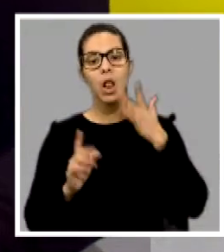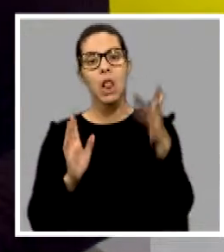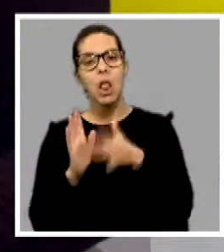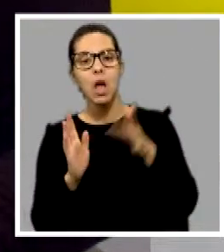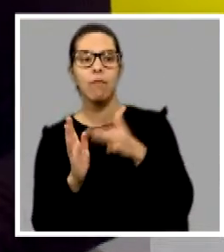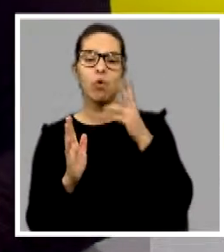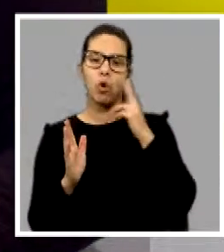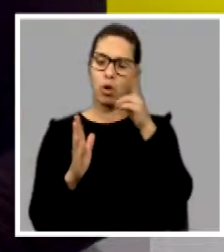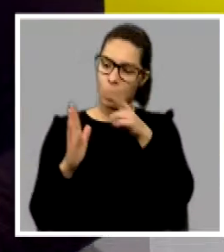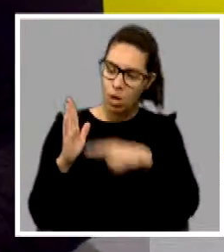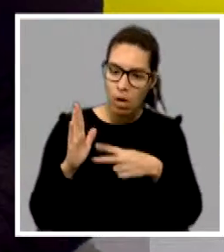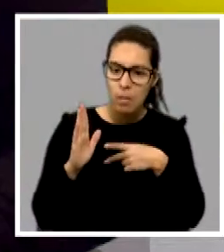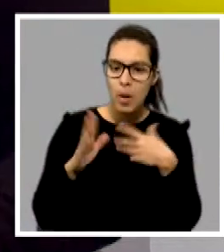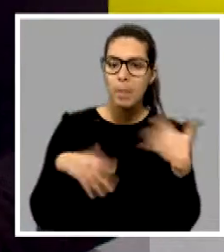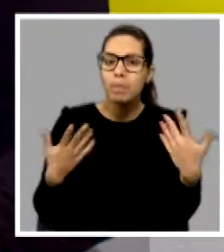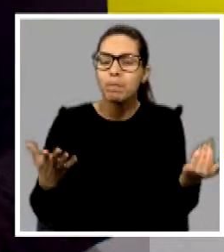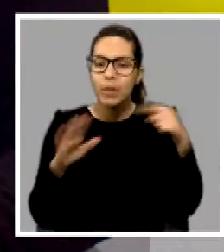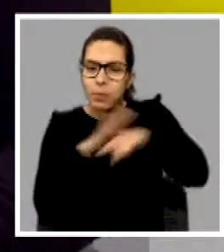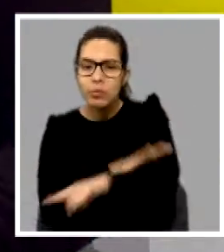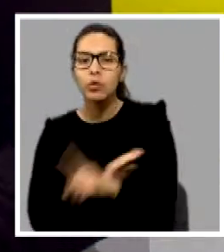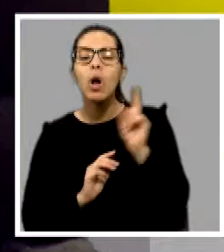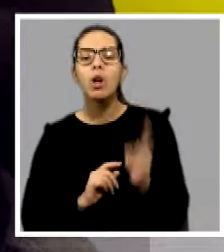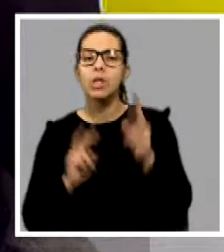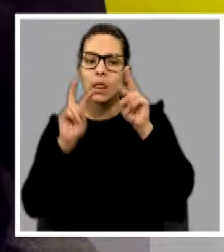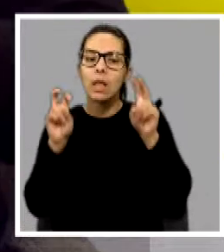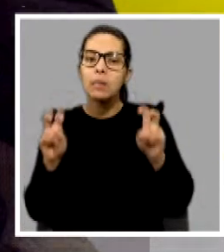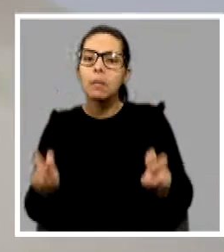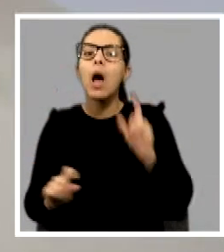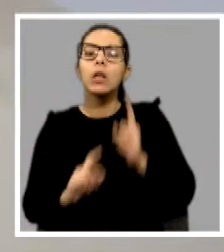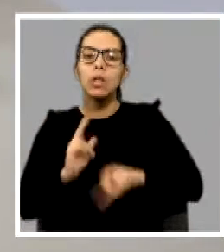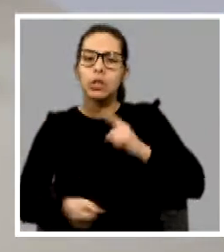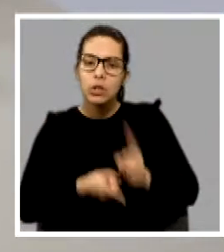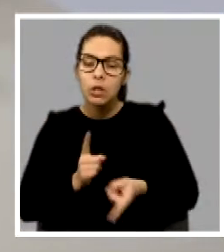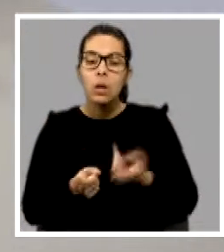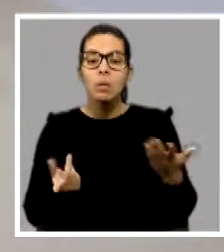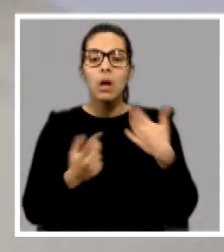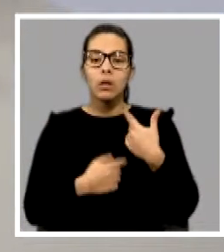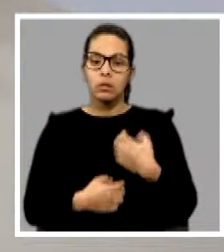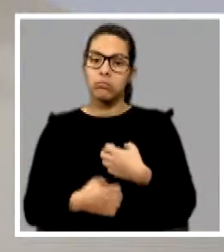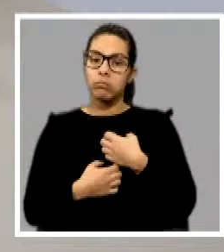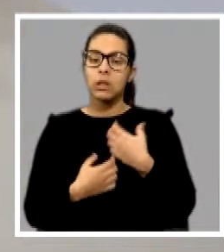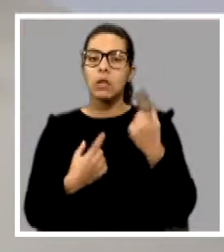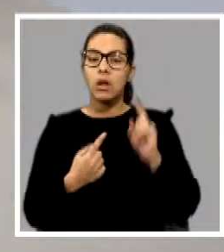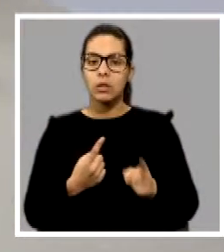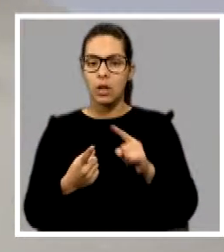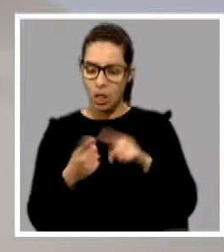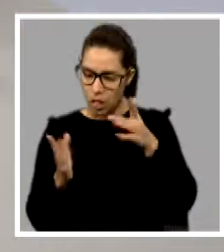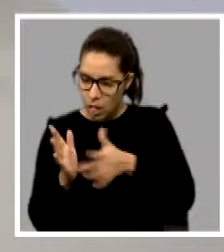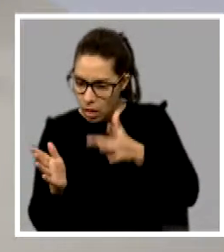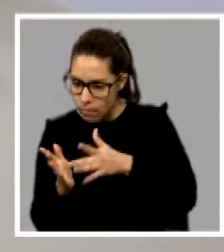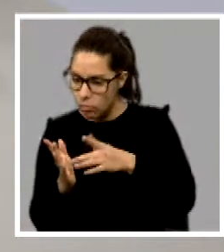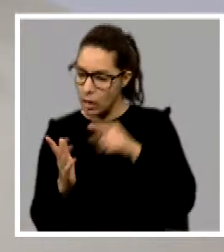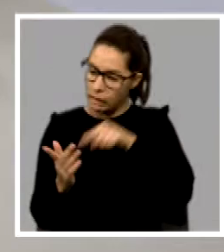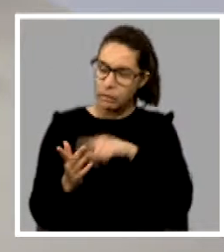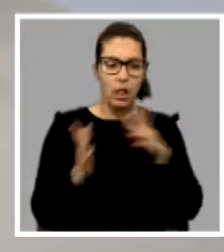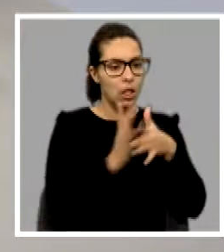devia chamar. Portanto, era livros, literatura, livros. Ah, mas que critérios é que vamos usar para falar de